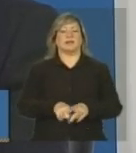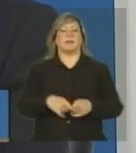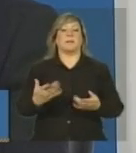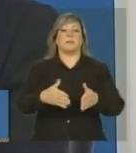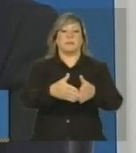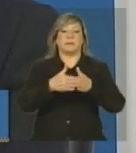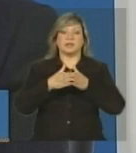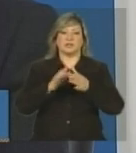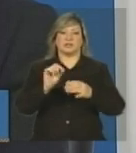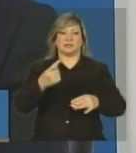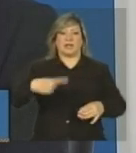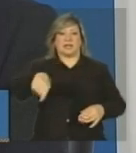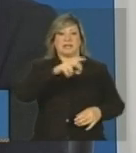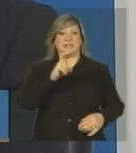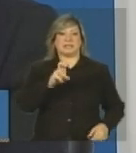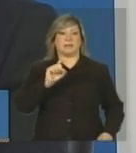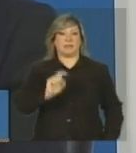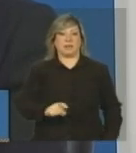solicitando a esses